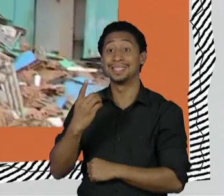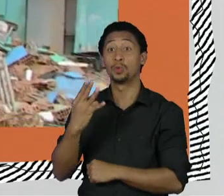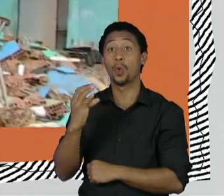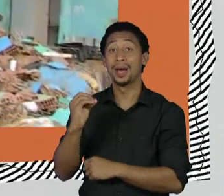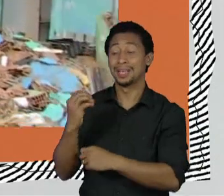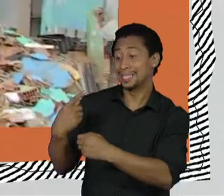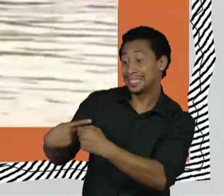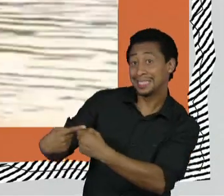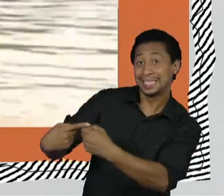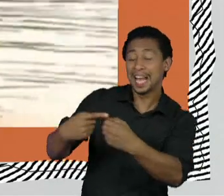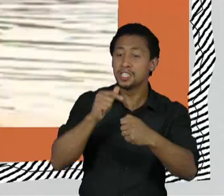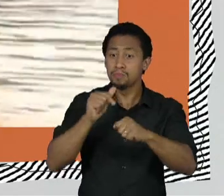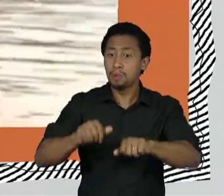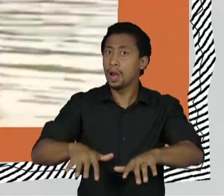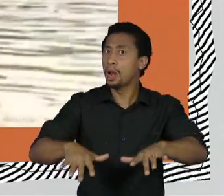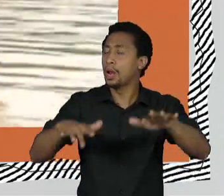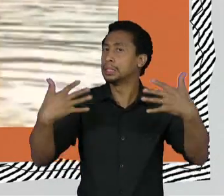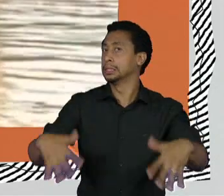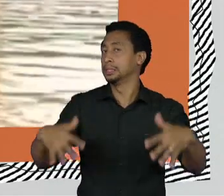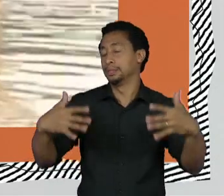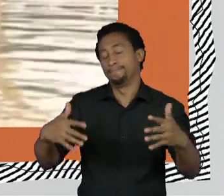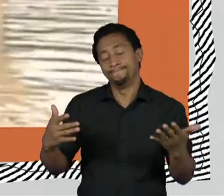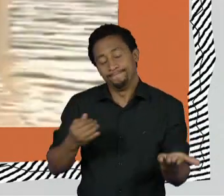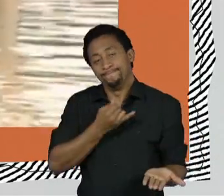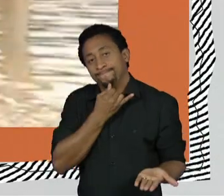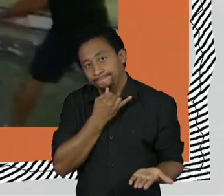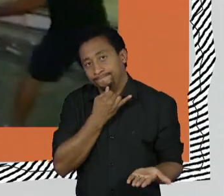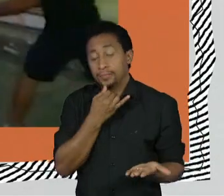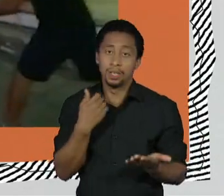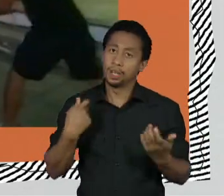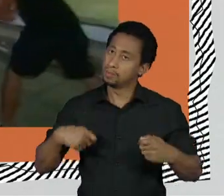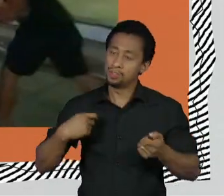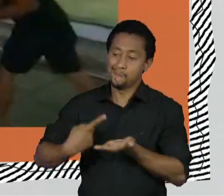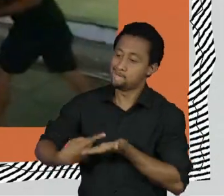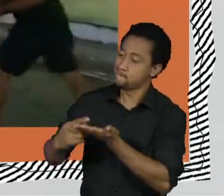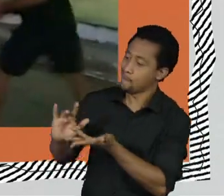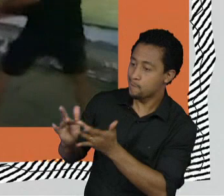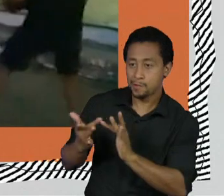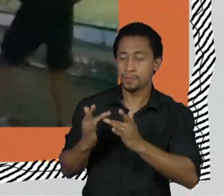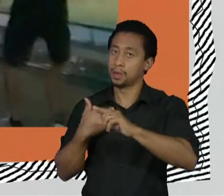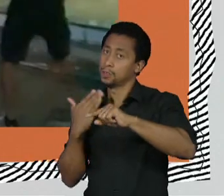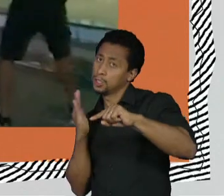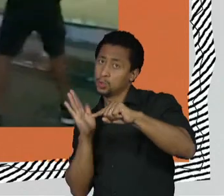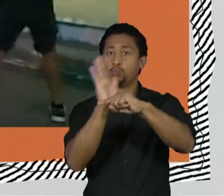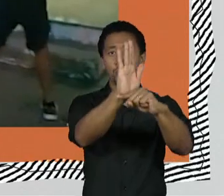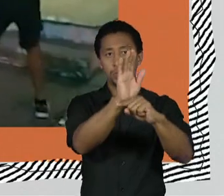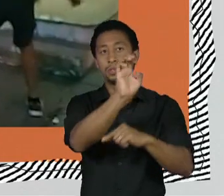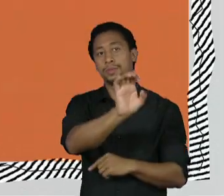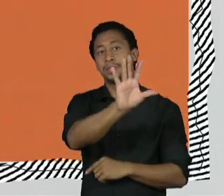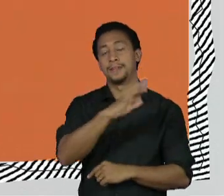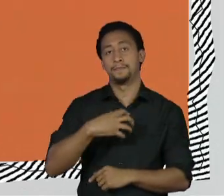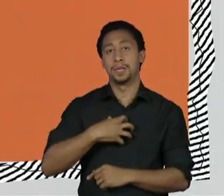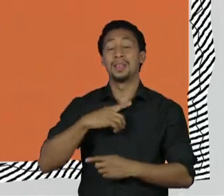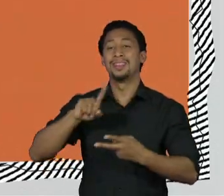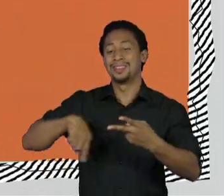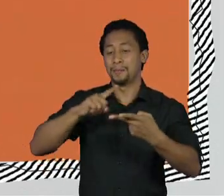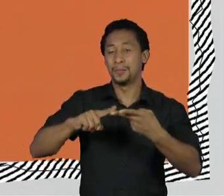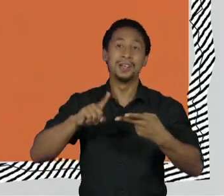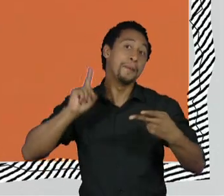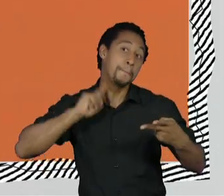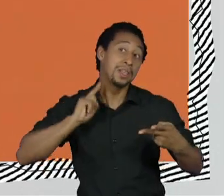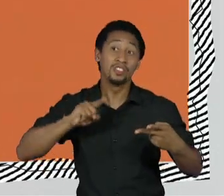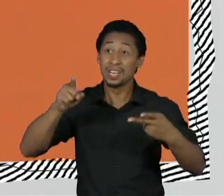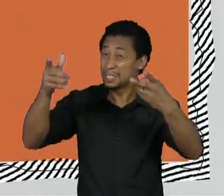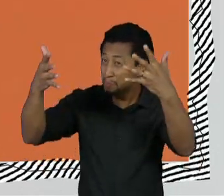debaixo d'água. Para nossa tristeza, de certa forma, isso teve que se ampliar para outros estados. Né? Porque depois Minas Gerais aconteceu as